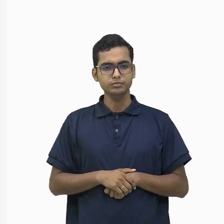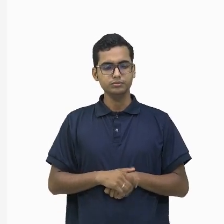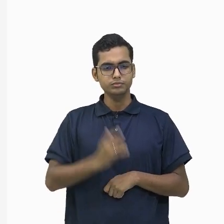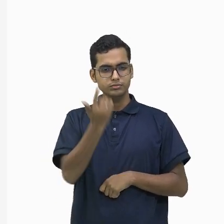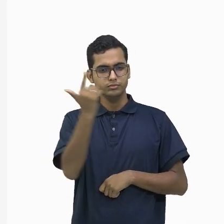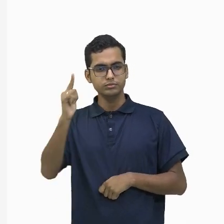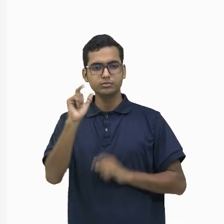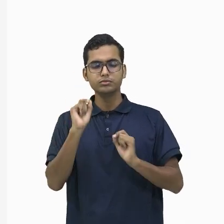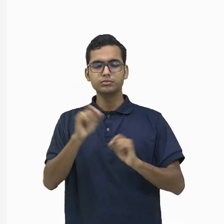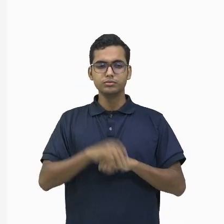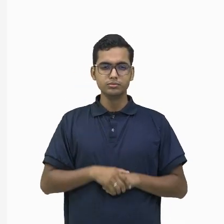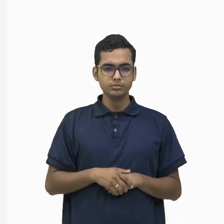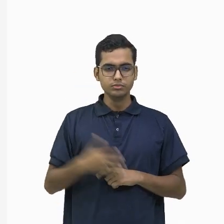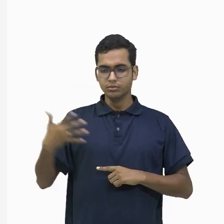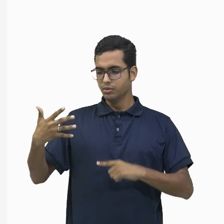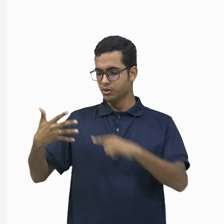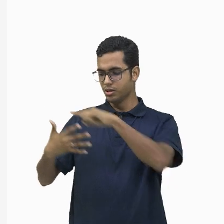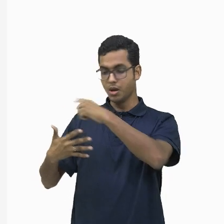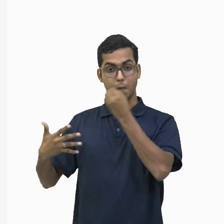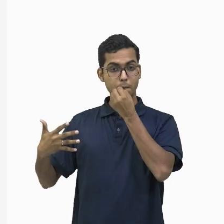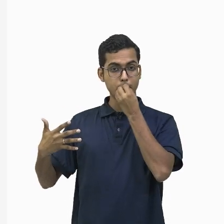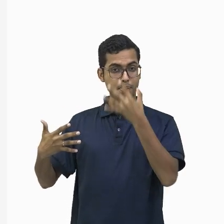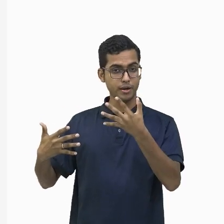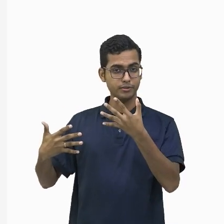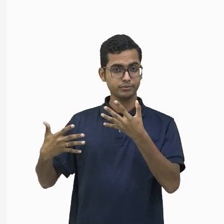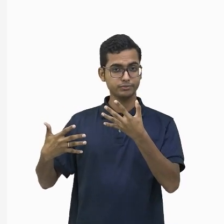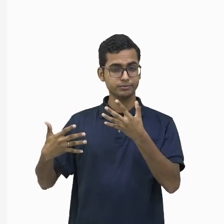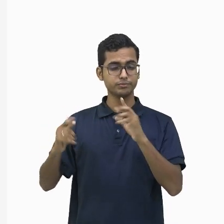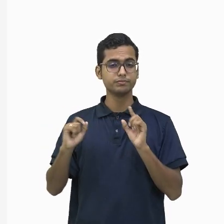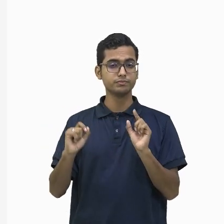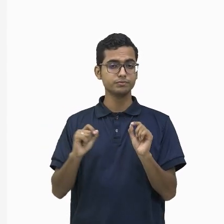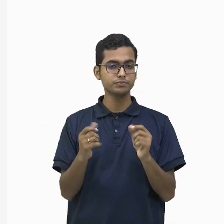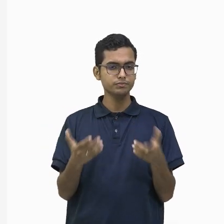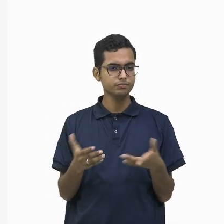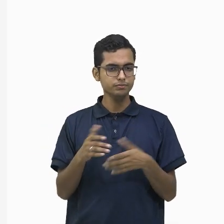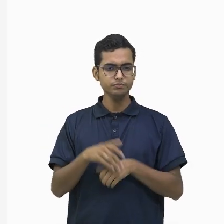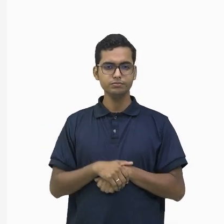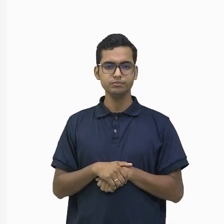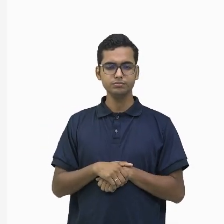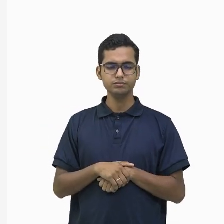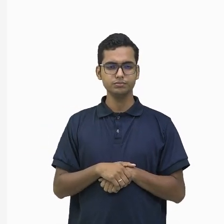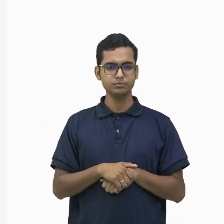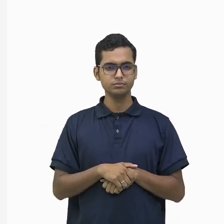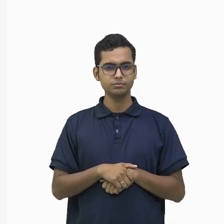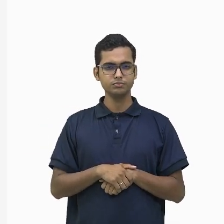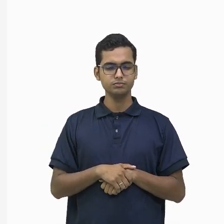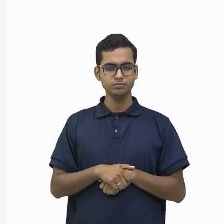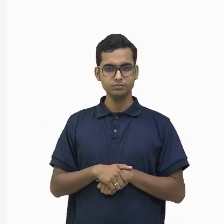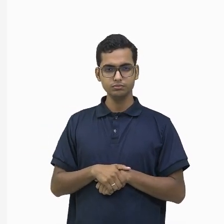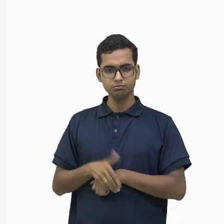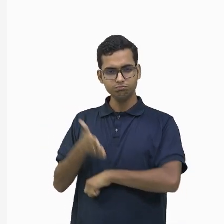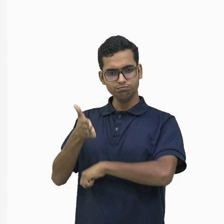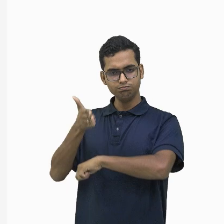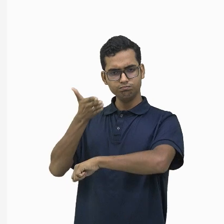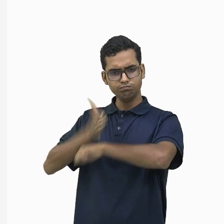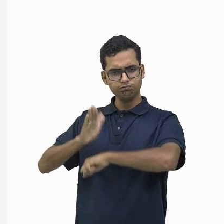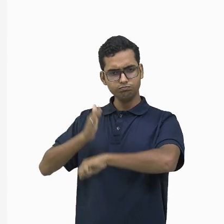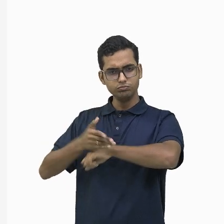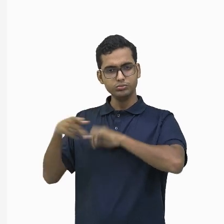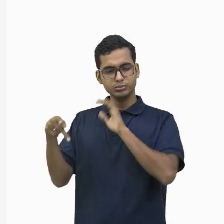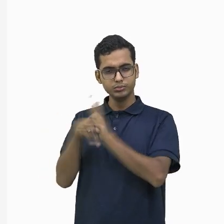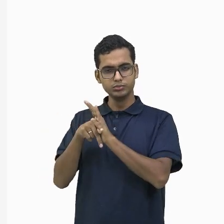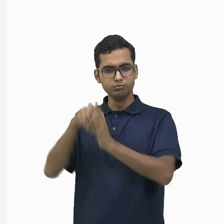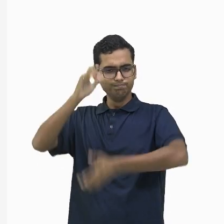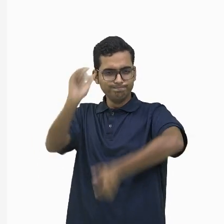está relacionado aos benefícios. A ginástica funcional, ela vai melhorar ali a nossa mobilidade,